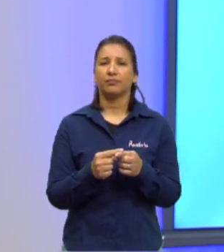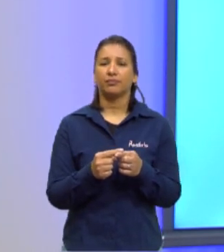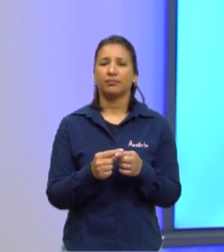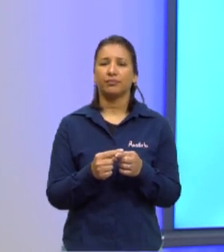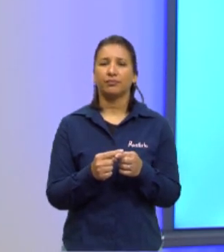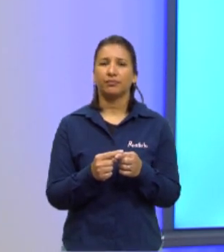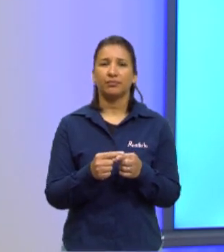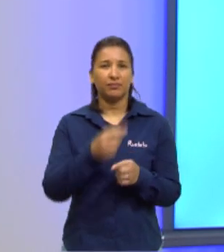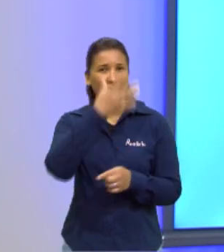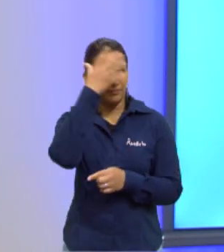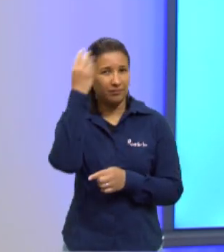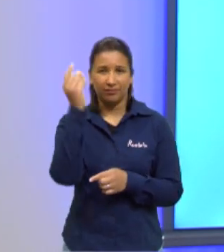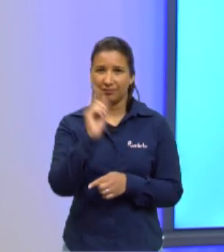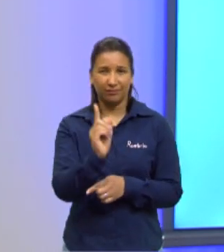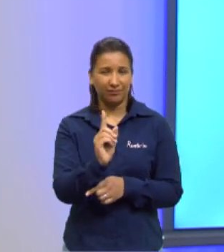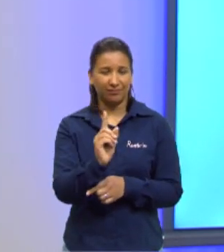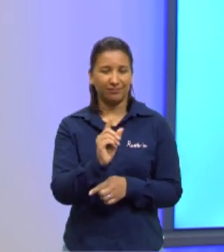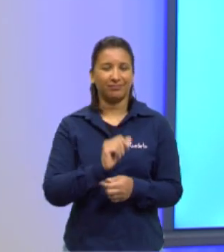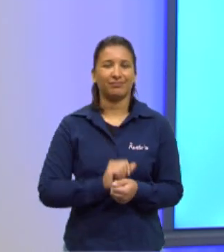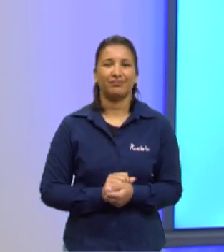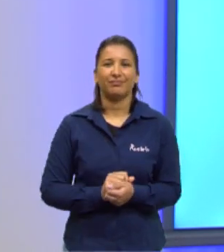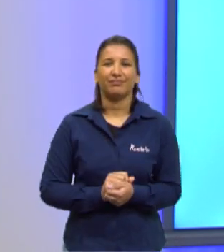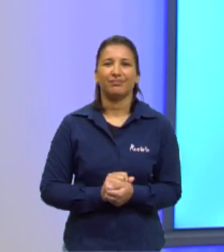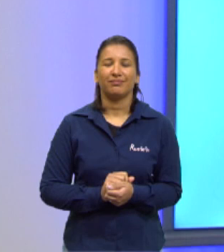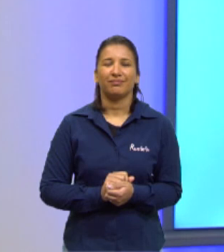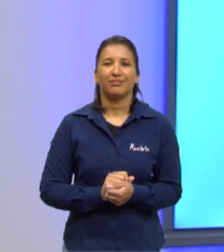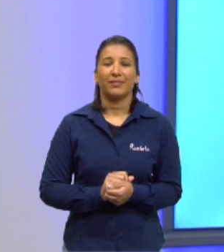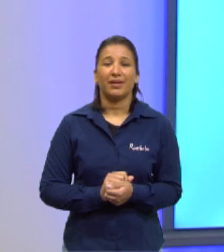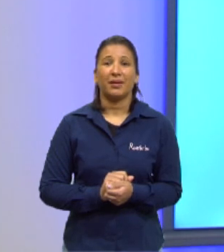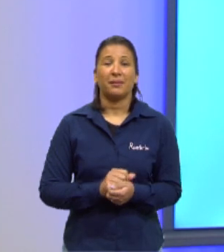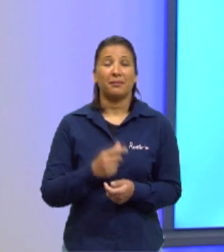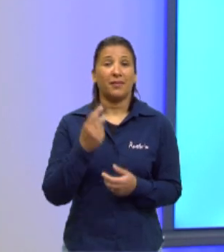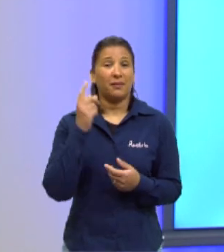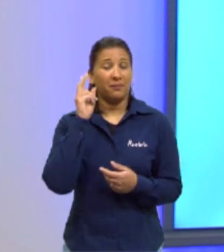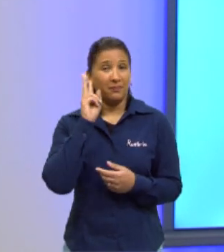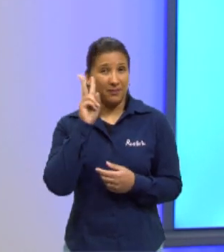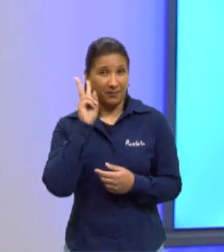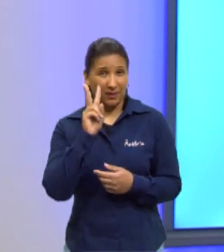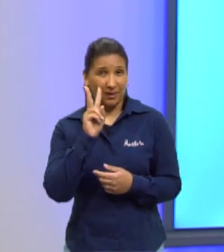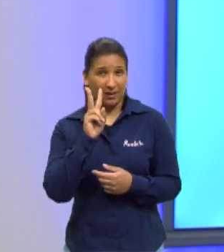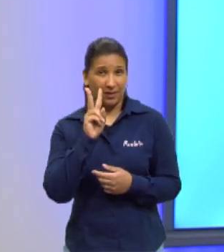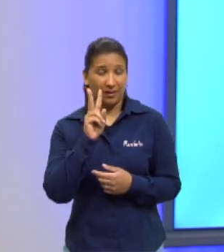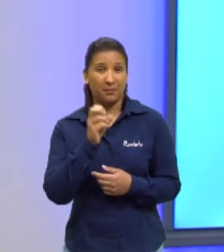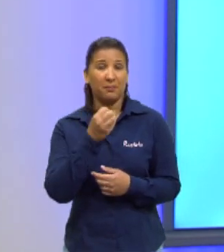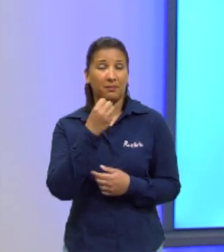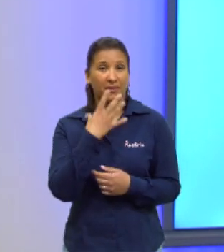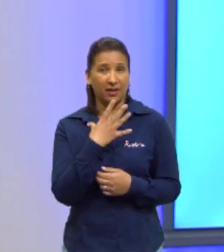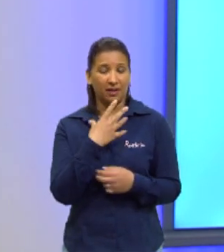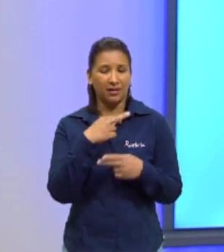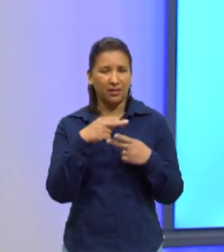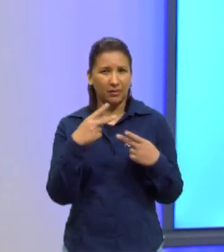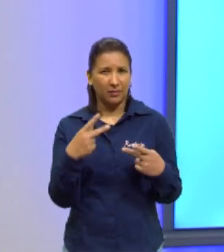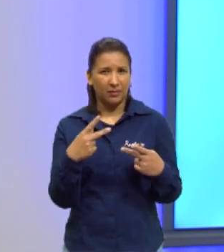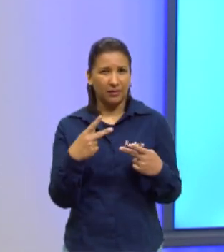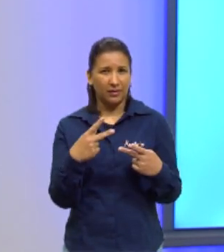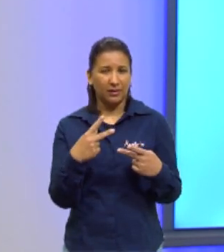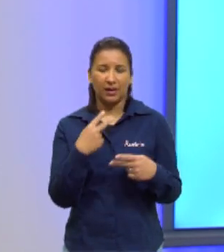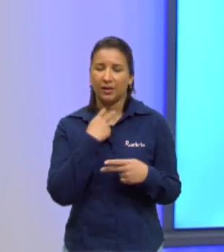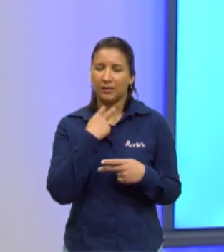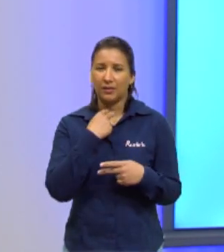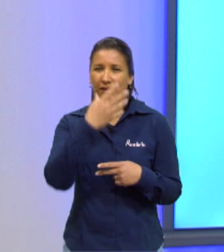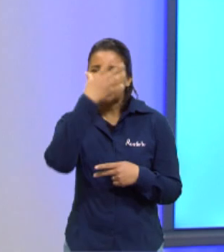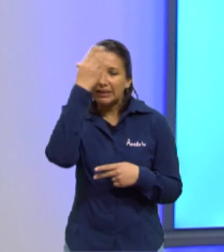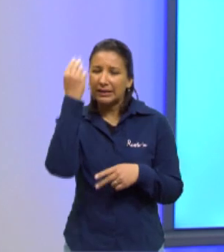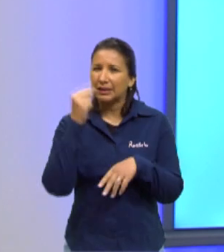não esquecer, certo? Então, para que a gente possa lembrar muito bem disso, a gente não pode esquecer em nenhum